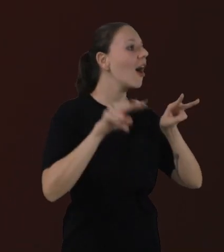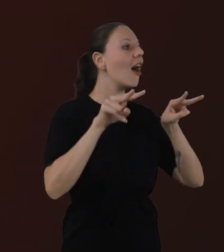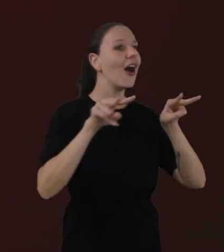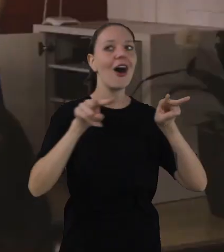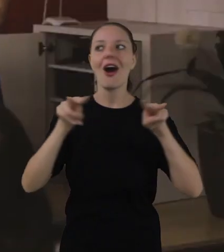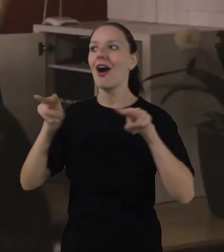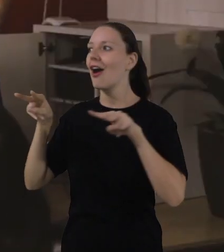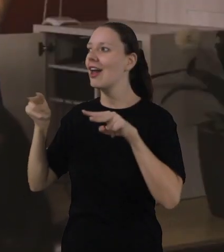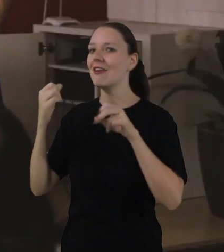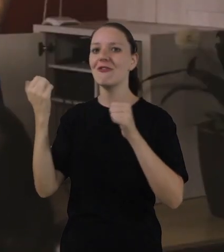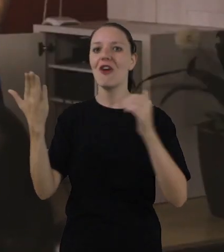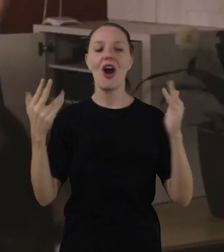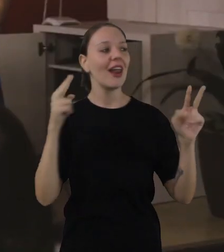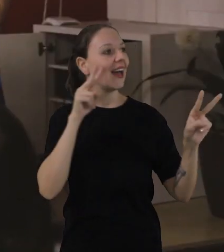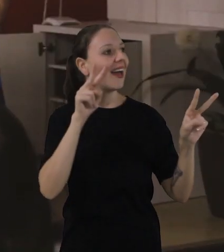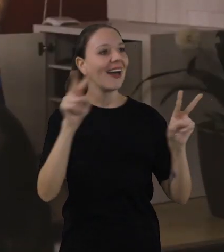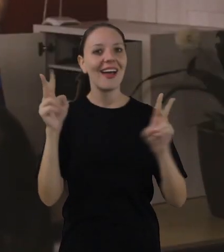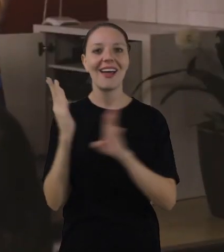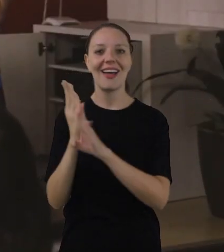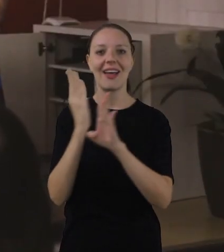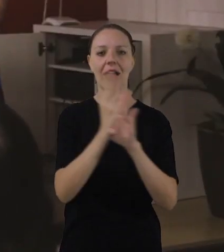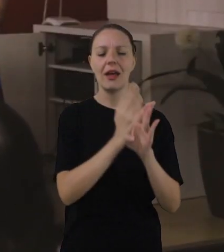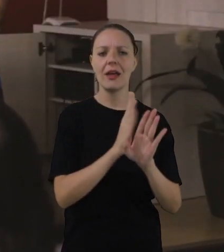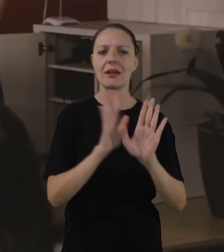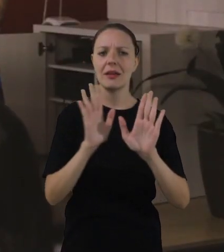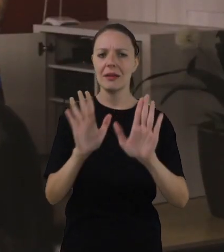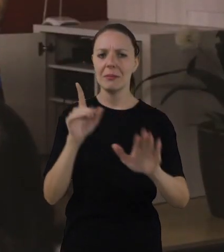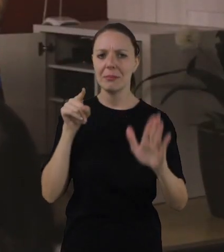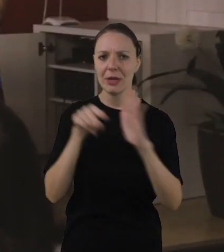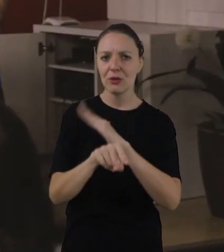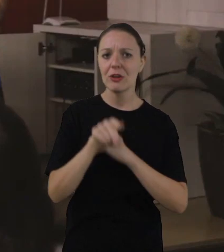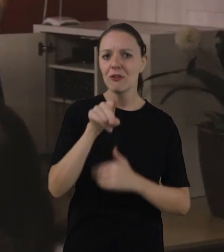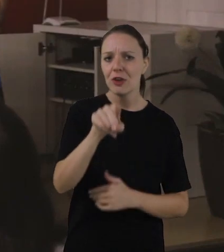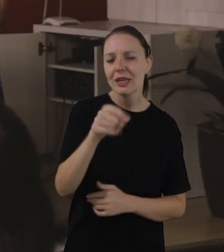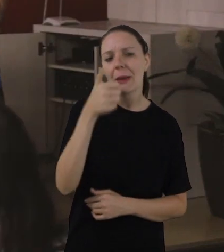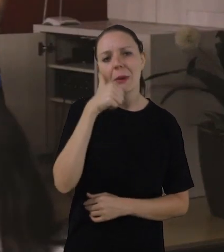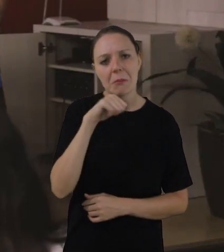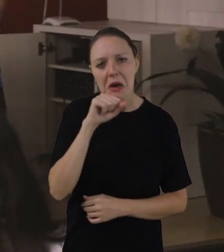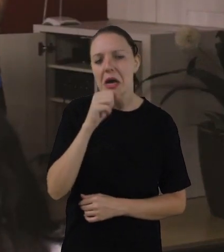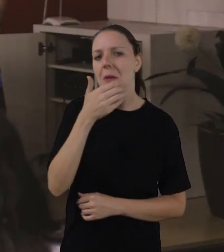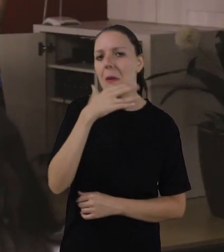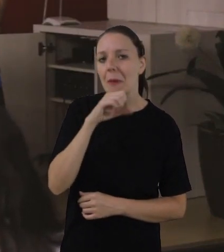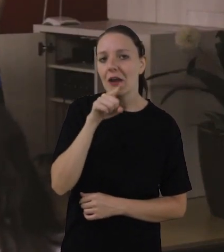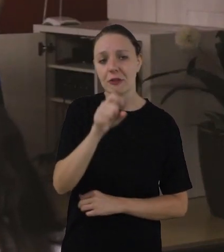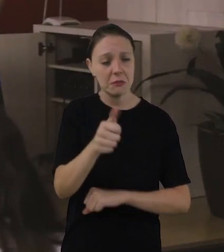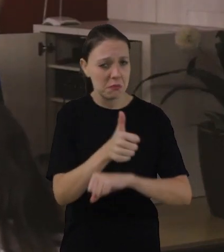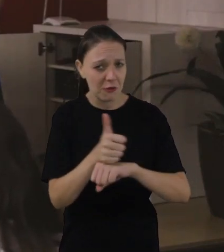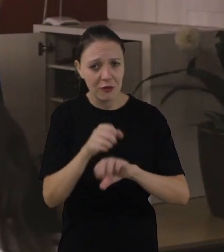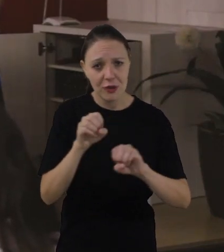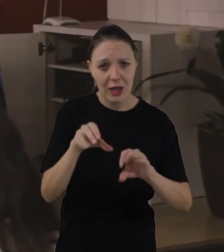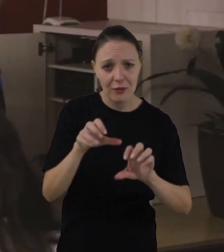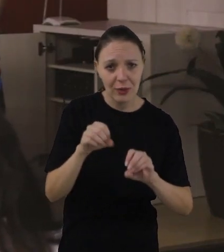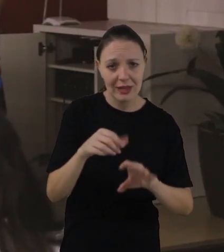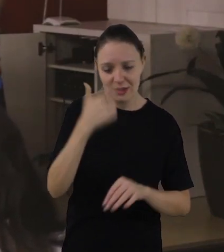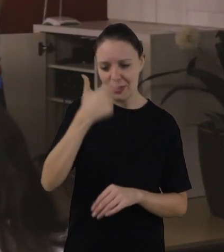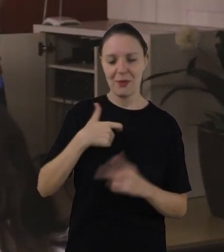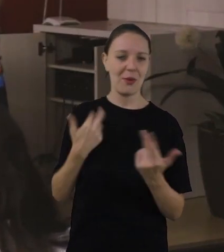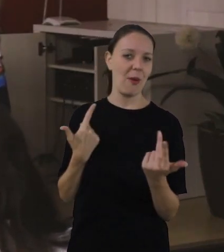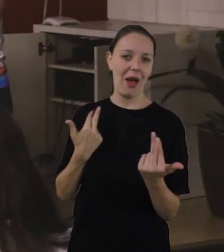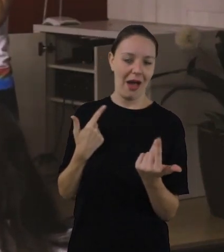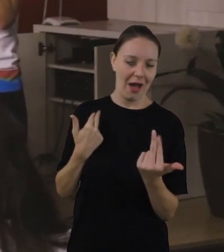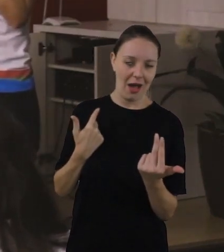fazemos isso. A gente se conhece super bem. Ou nós, como profissionais de educação, eu aqui estou falando com vocês, me botando no cargo,